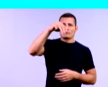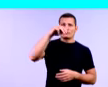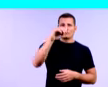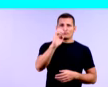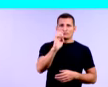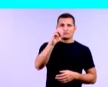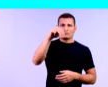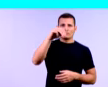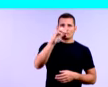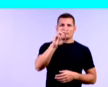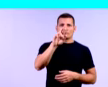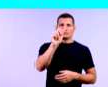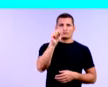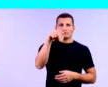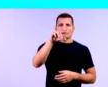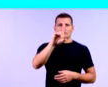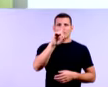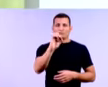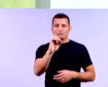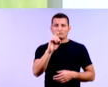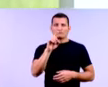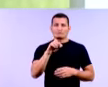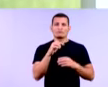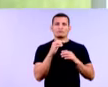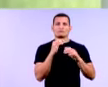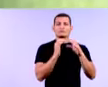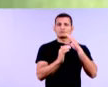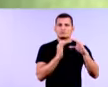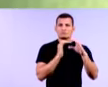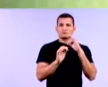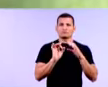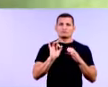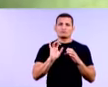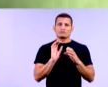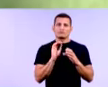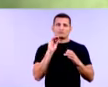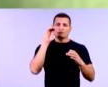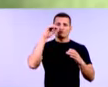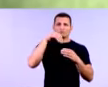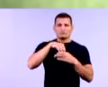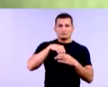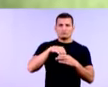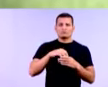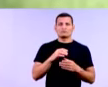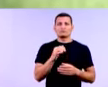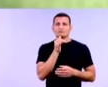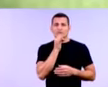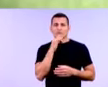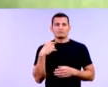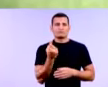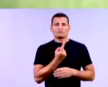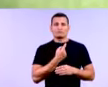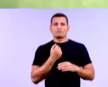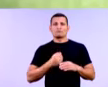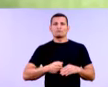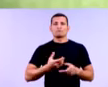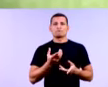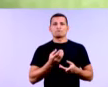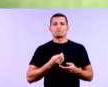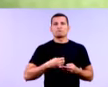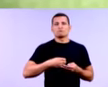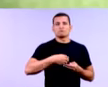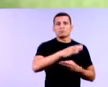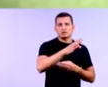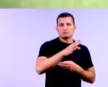comunicação eminentemente interna. Nós não mandamos um memorando, por exemplo, de um órgão para